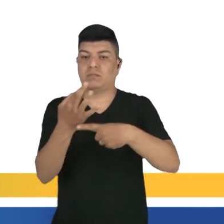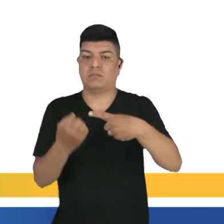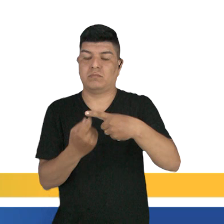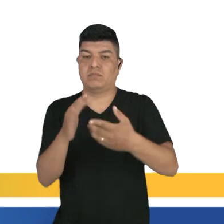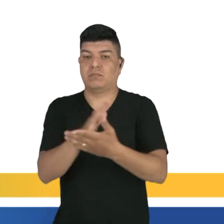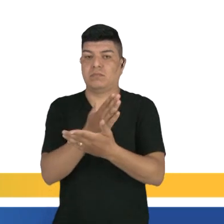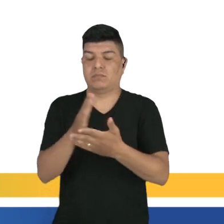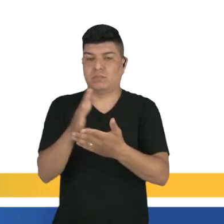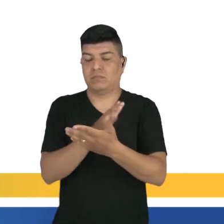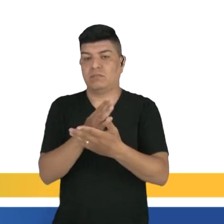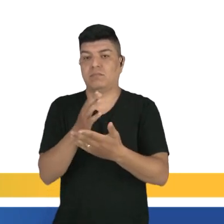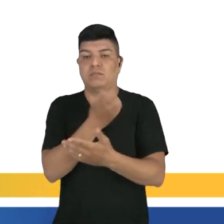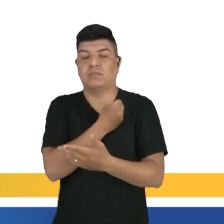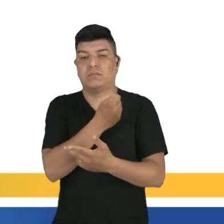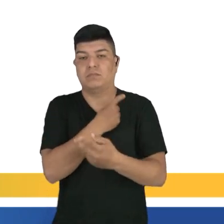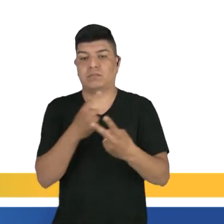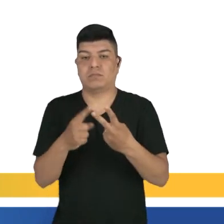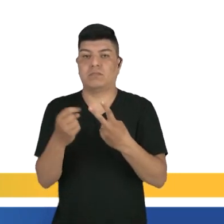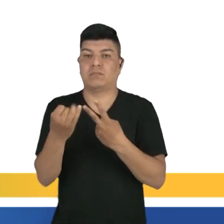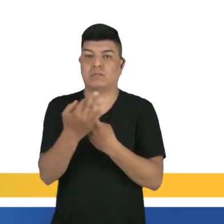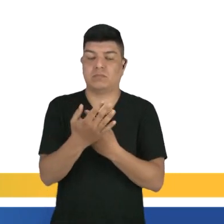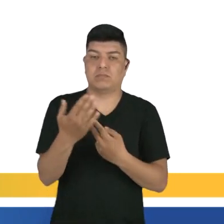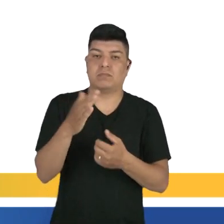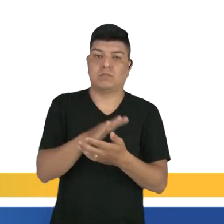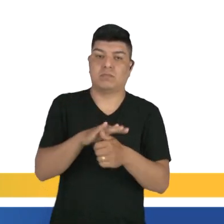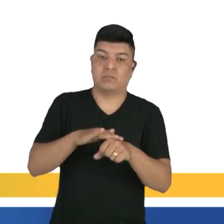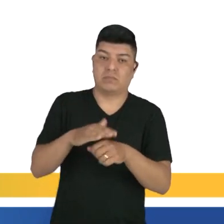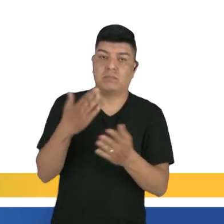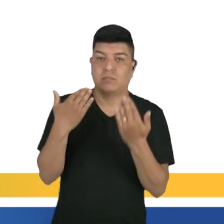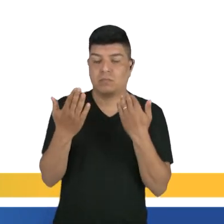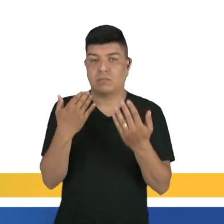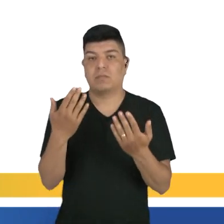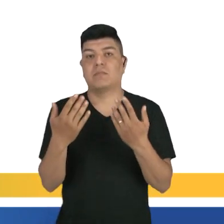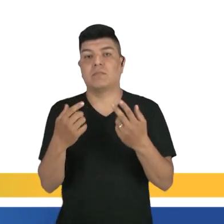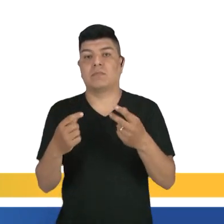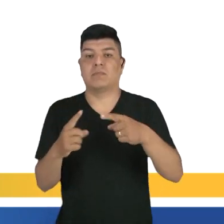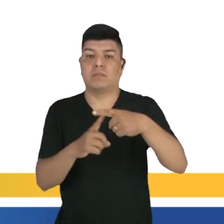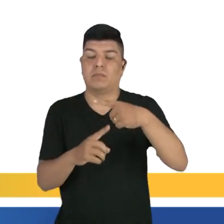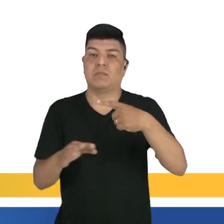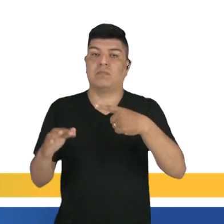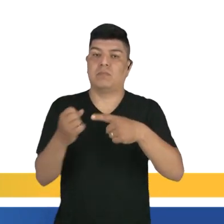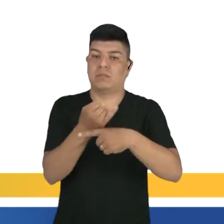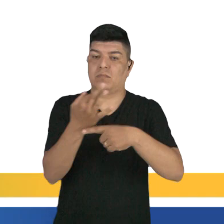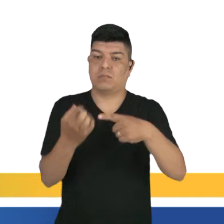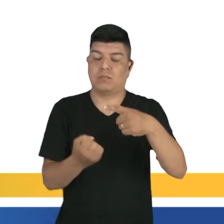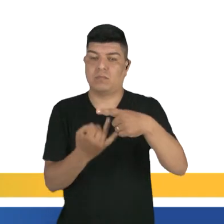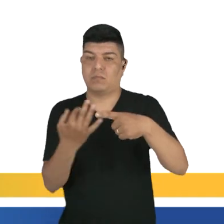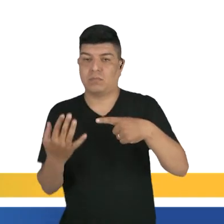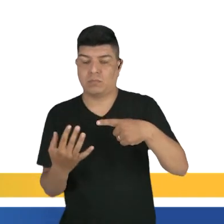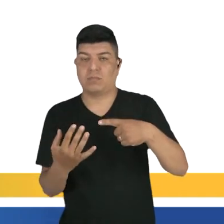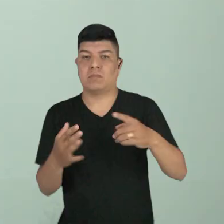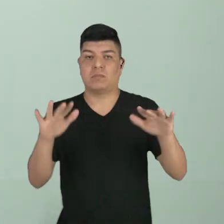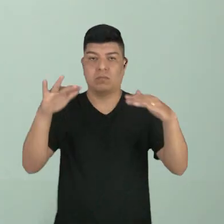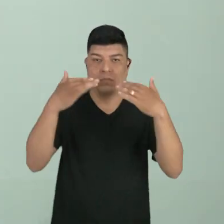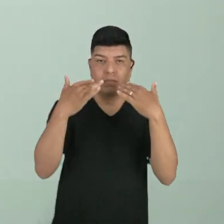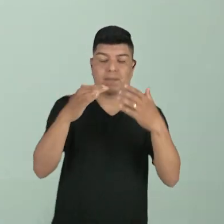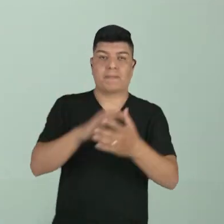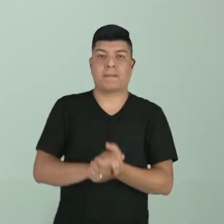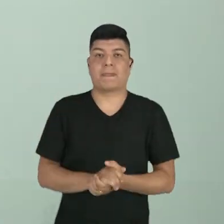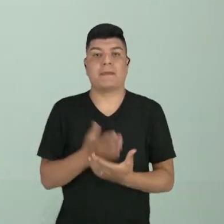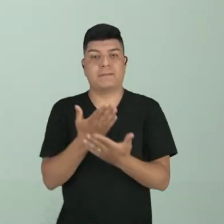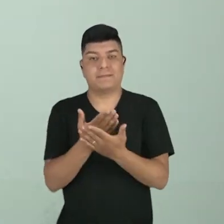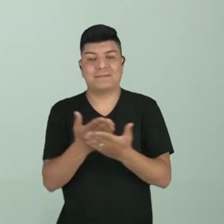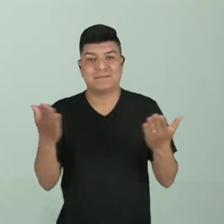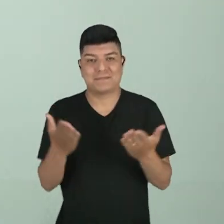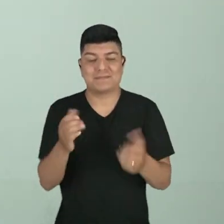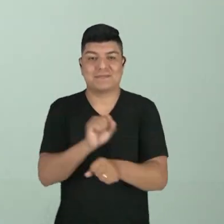tipos de números irracionais. Também conversamos um pouco sobre a potenciação com expoentes fracionários. Então, voltando aqui para mim, essa